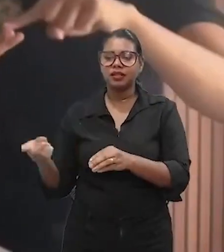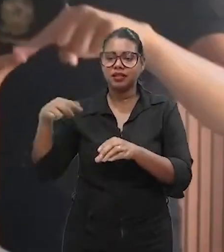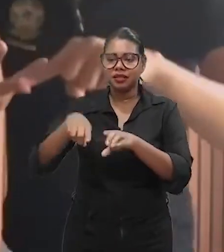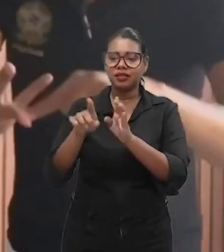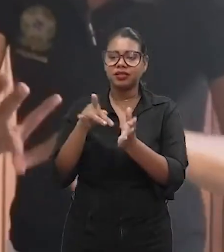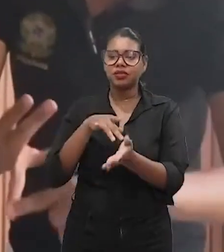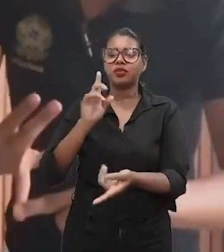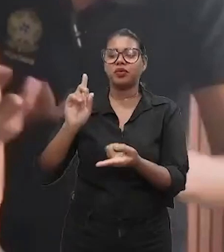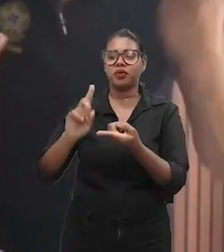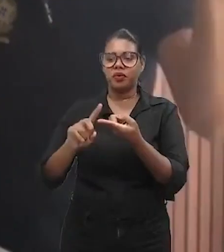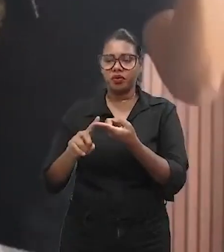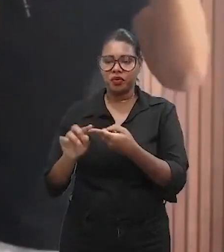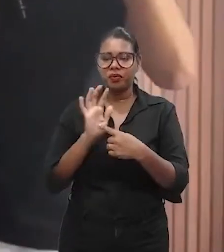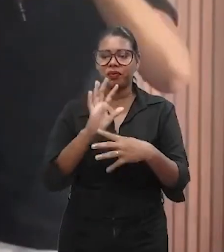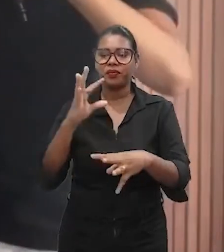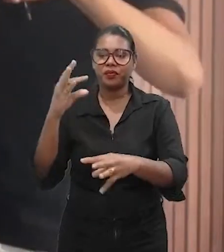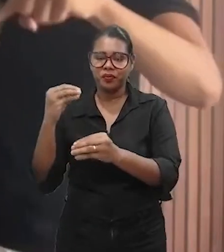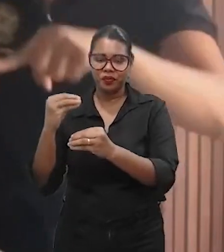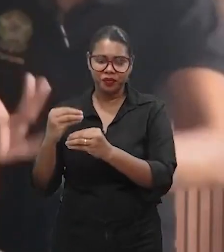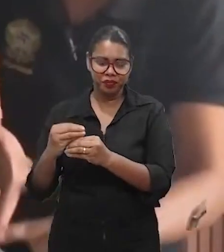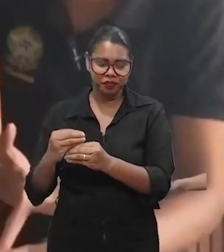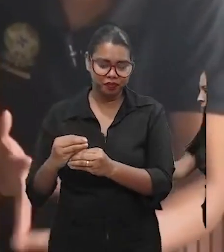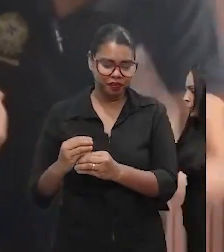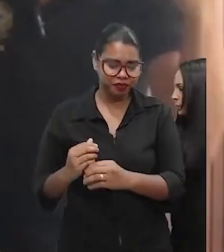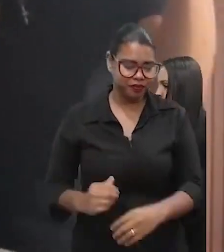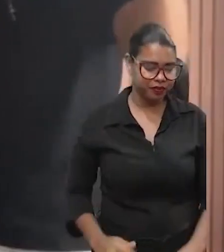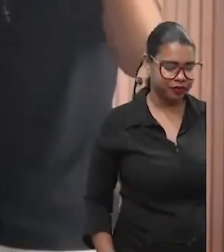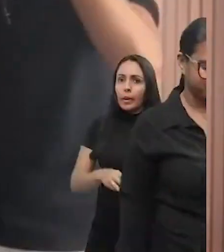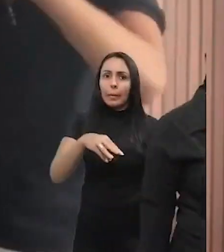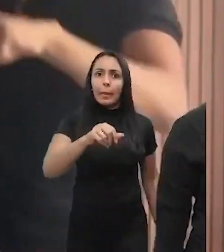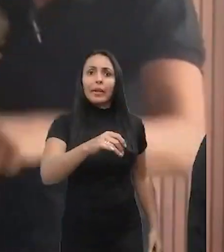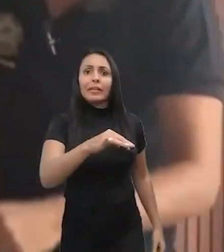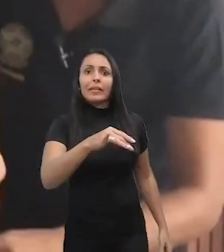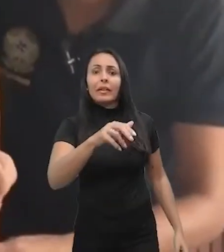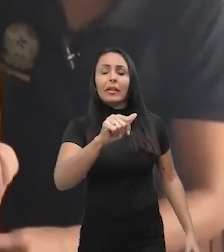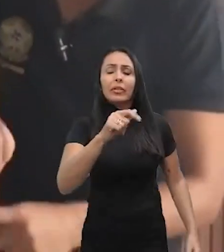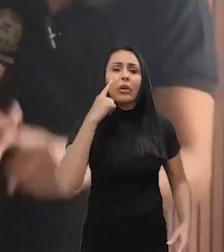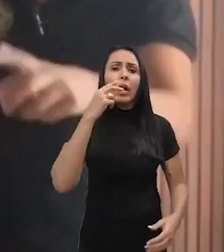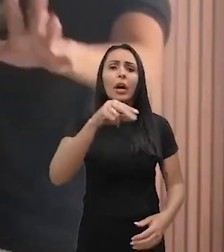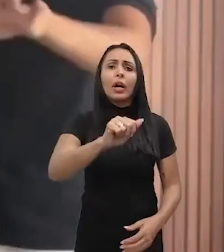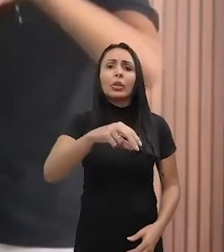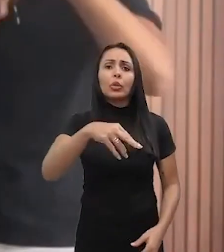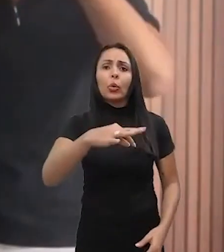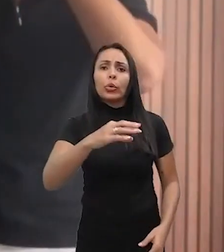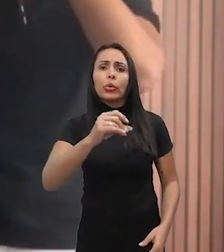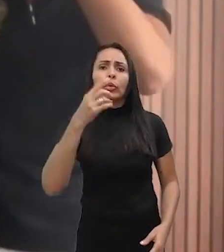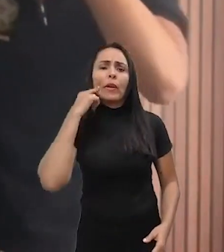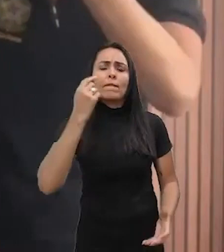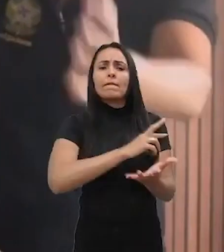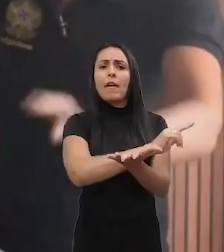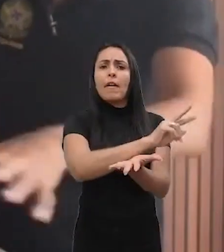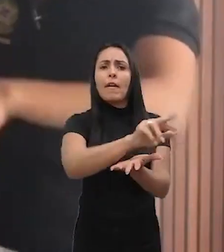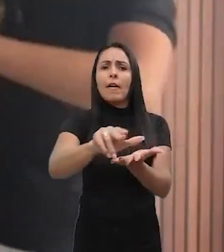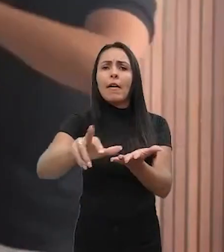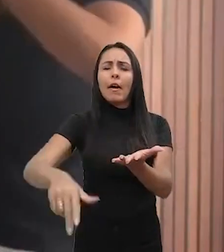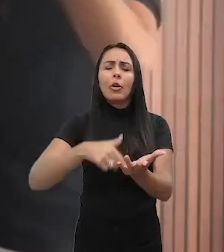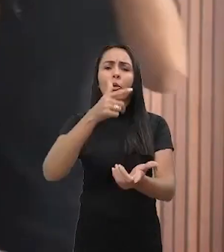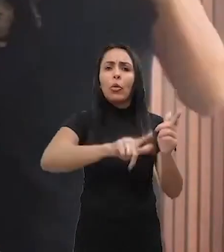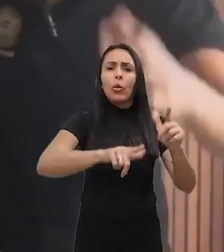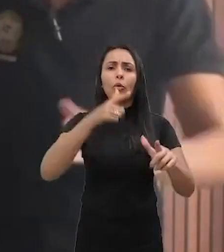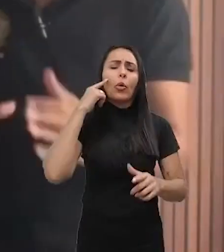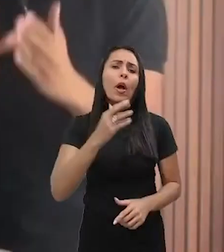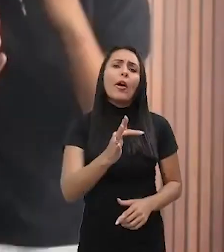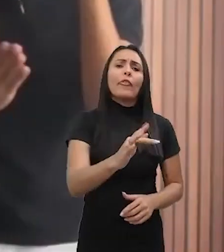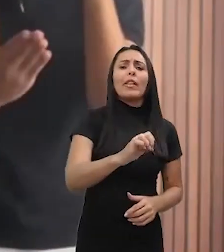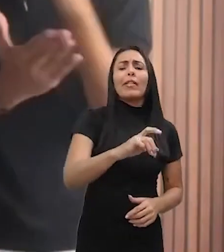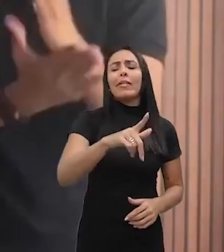Vieira, Barreto de Menezes, Matias de Albuquerque, Antônio Dias Cardoso, de tantos outros, Felipe